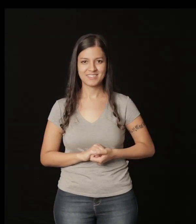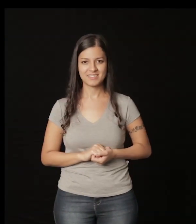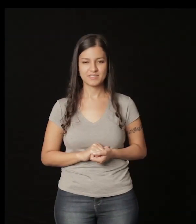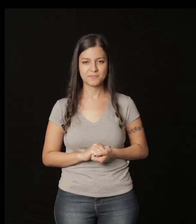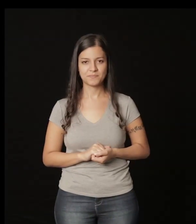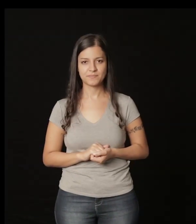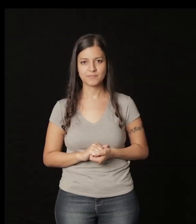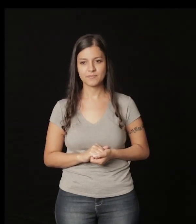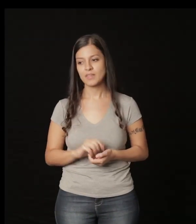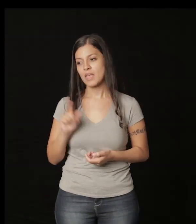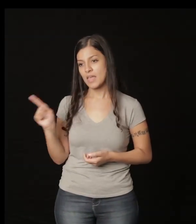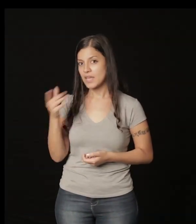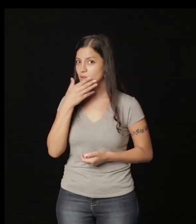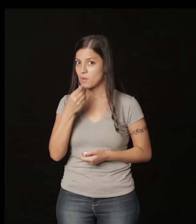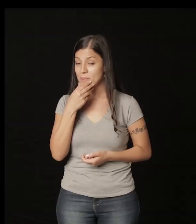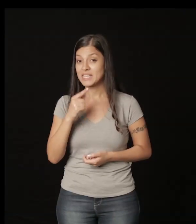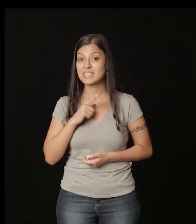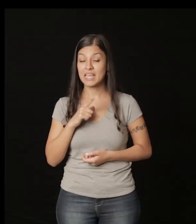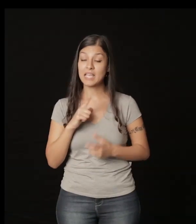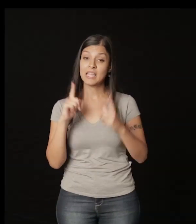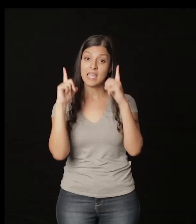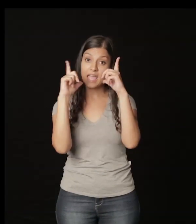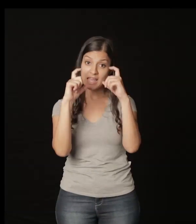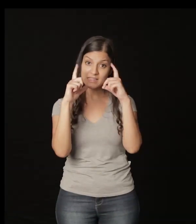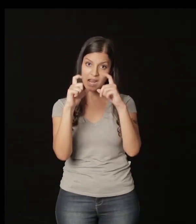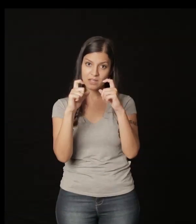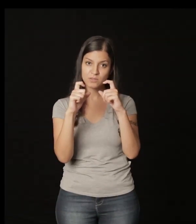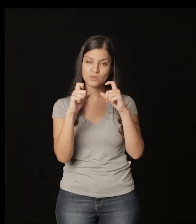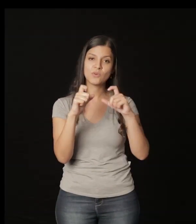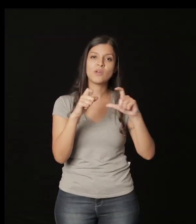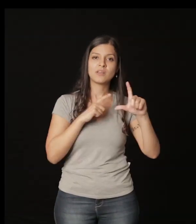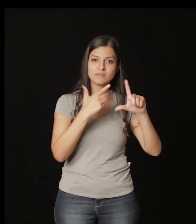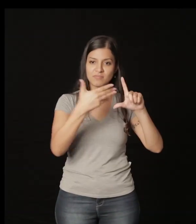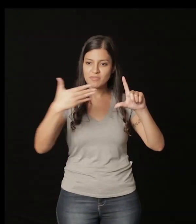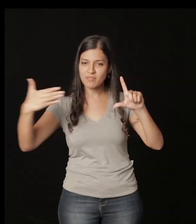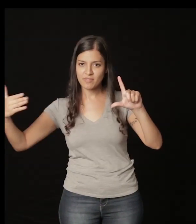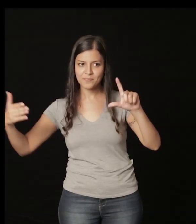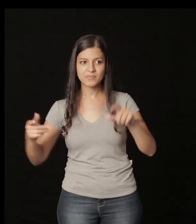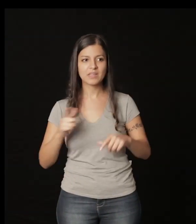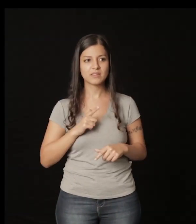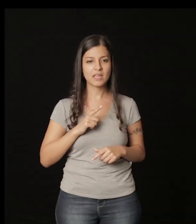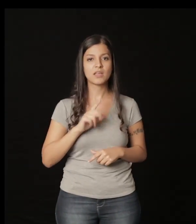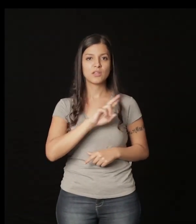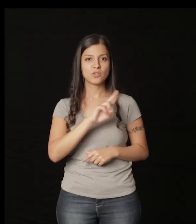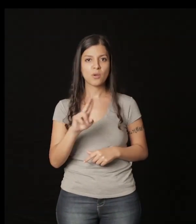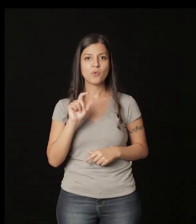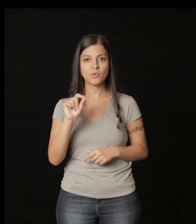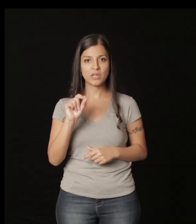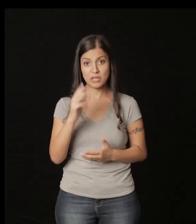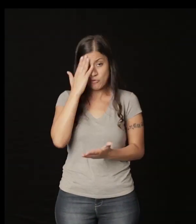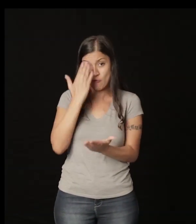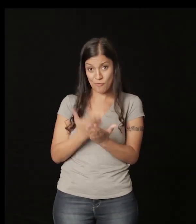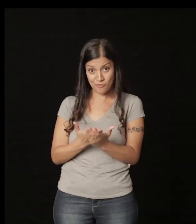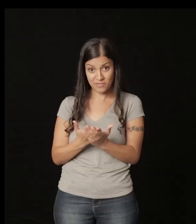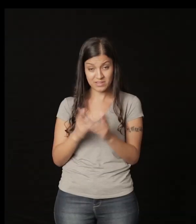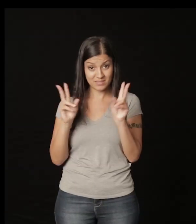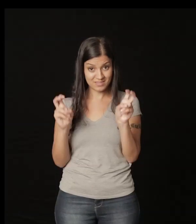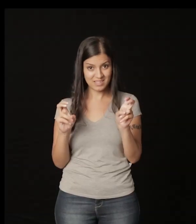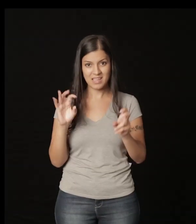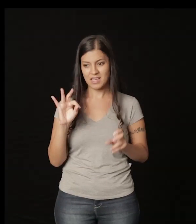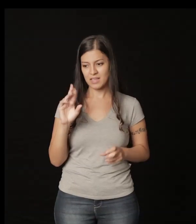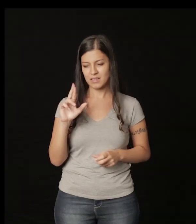vocês. Ele tem uma série de trabalhos de retratos. O primeiro dele se chama Trust,